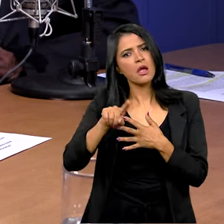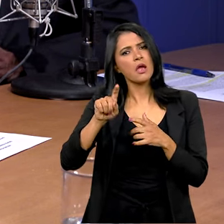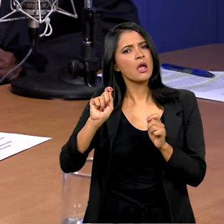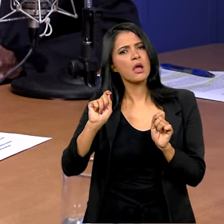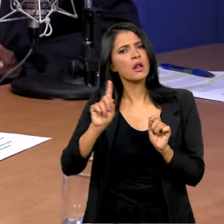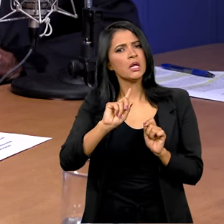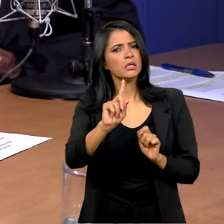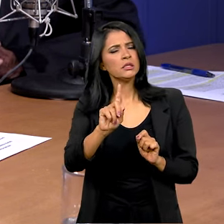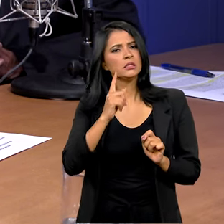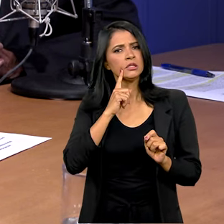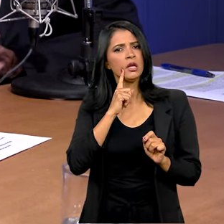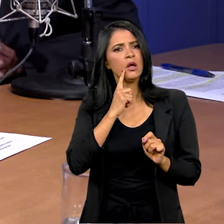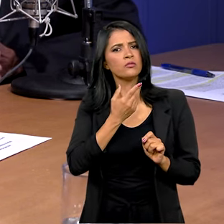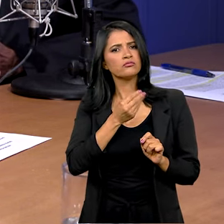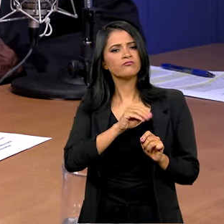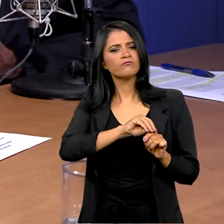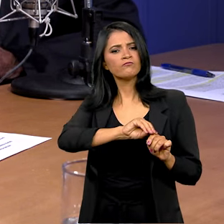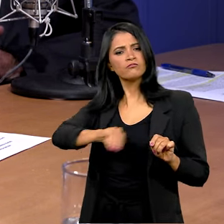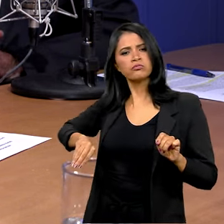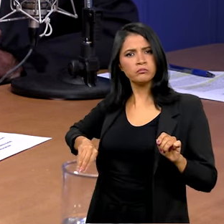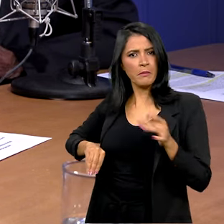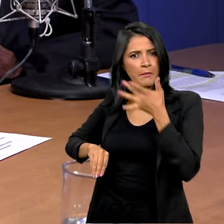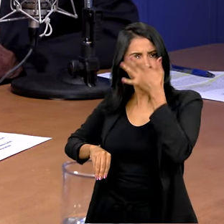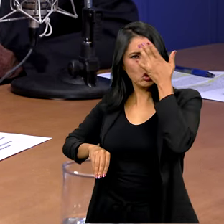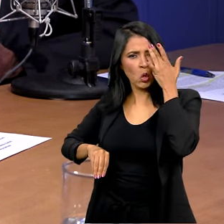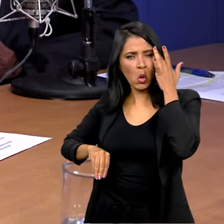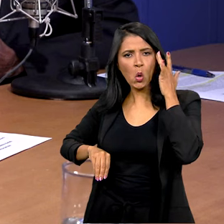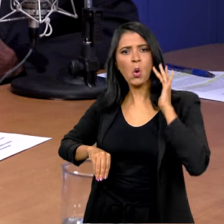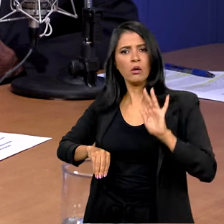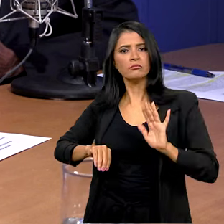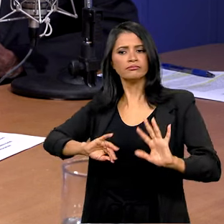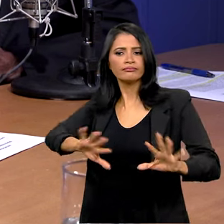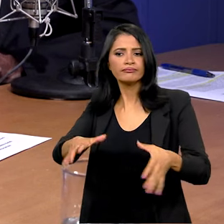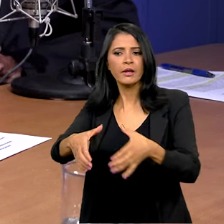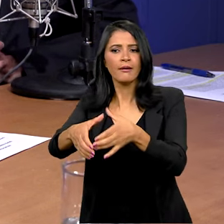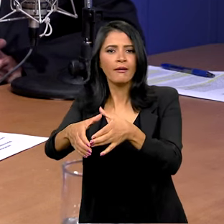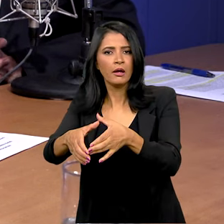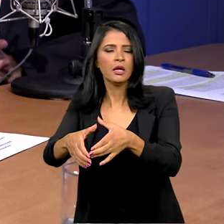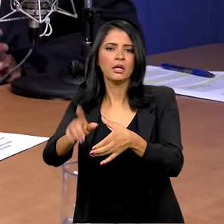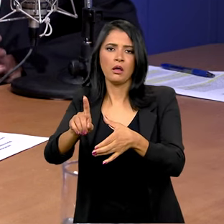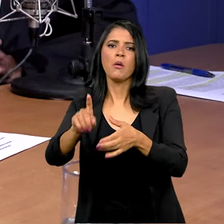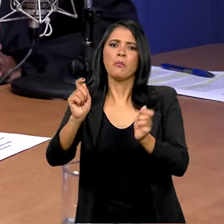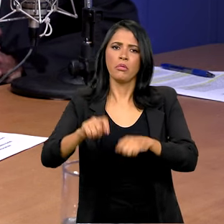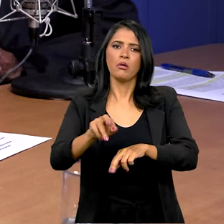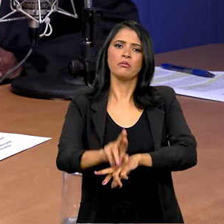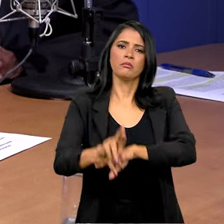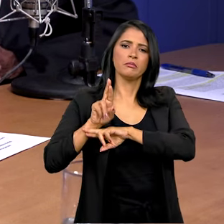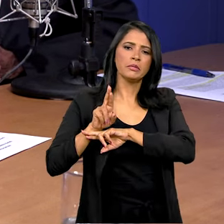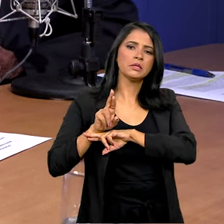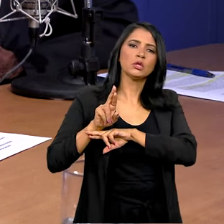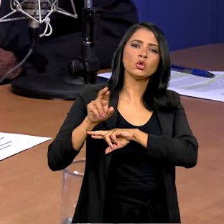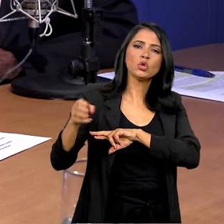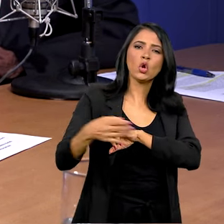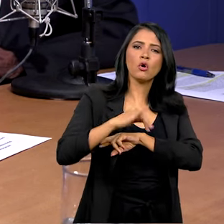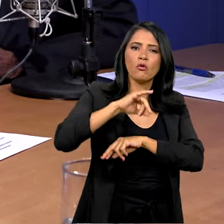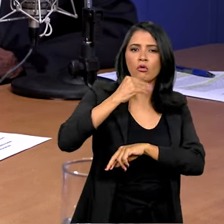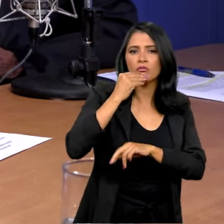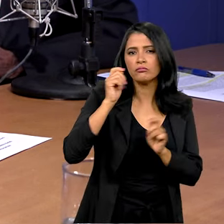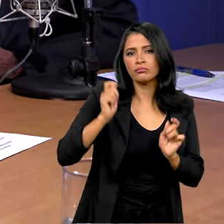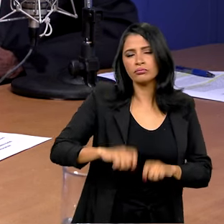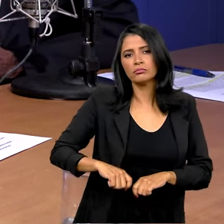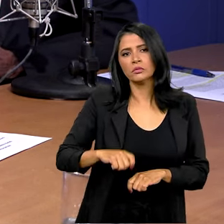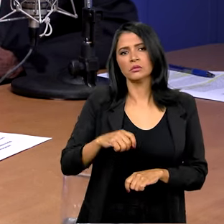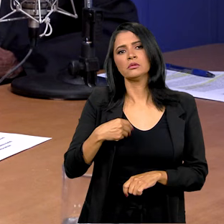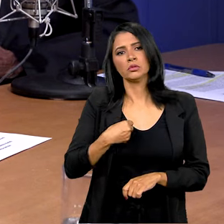elas não excluam pessoas elas podem representar novas oportunidades se